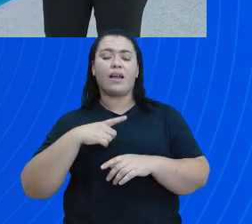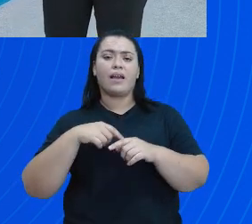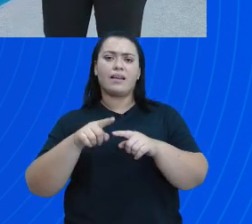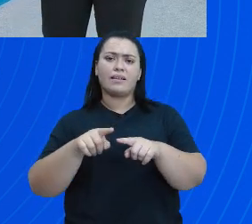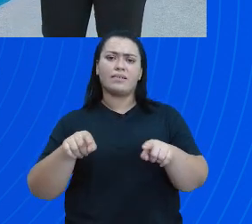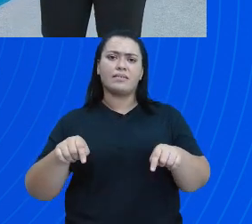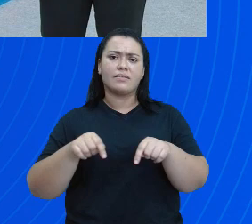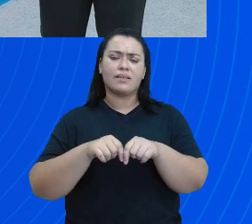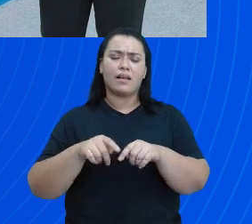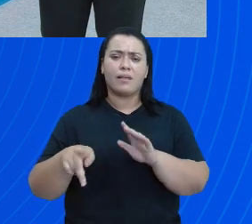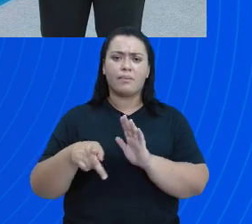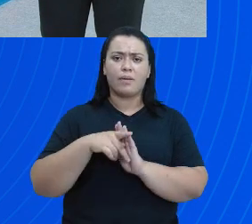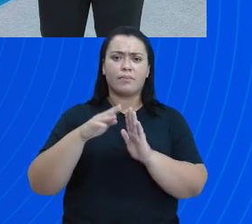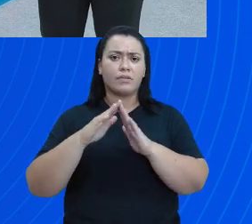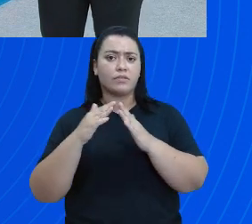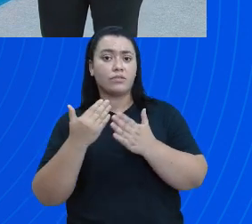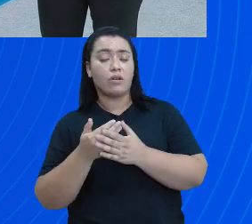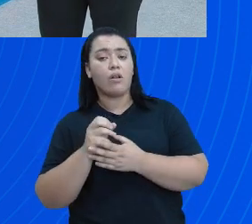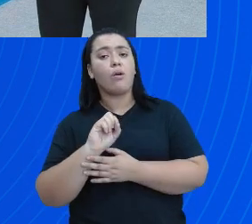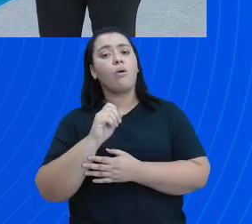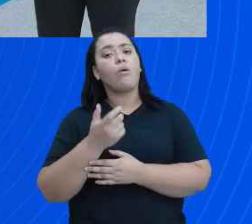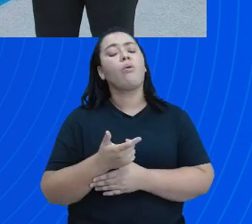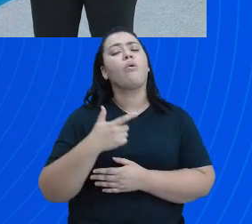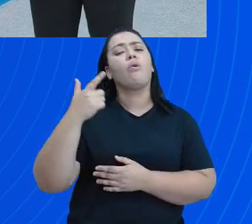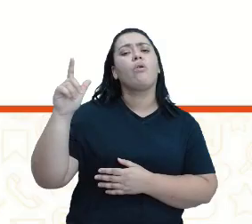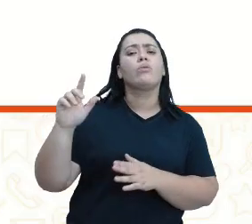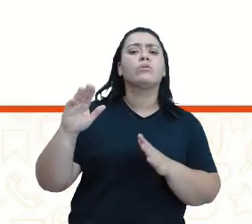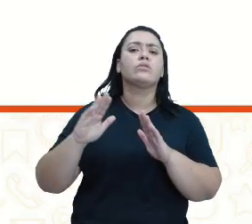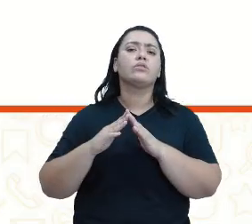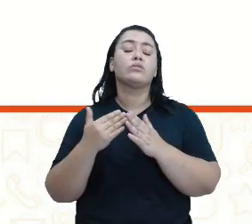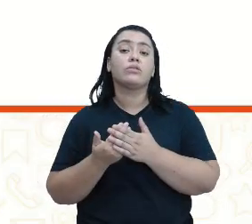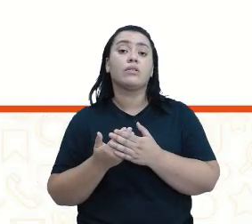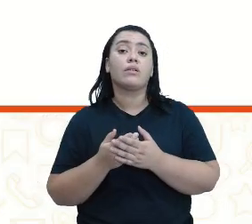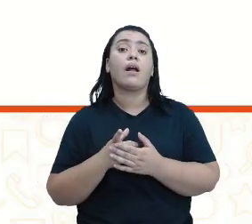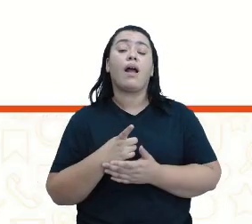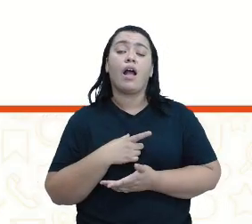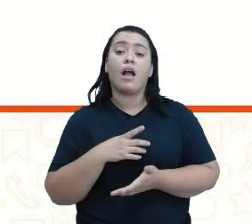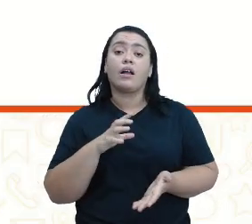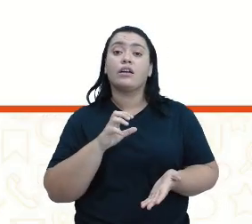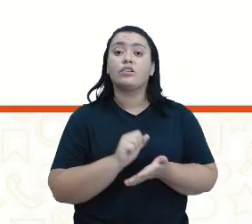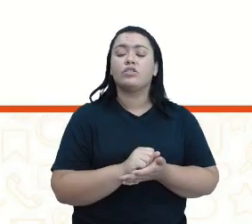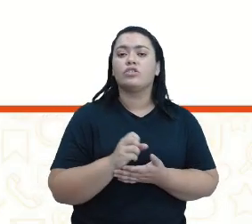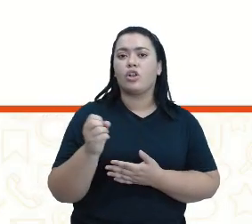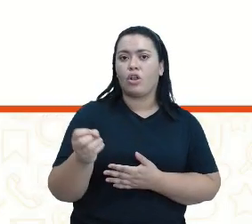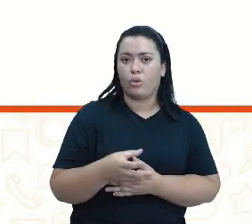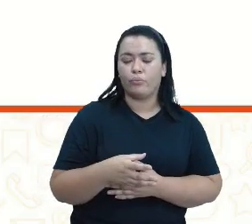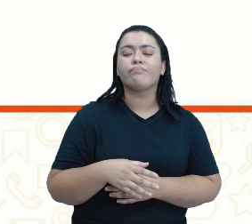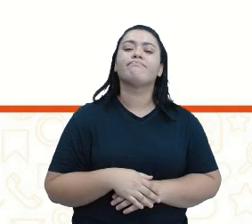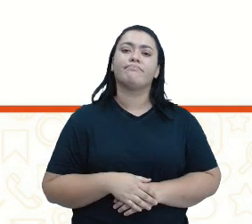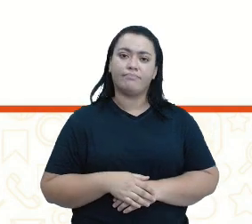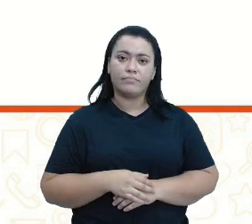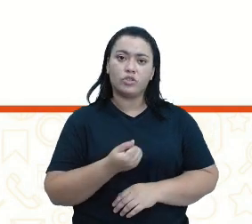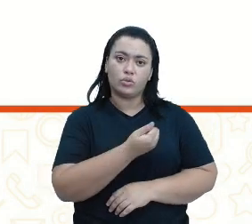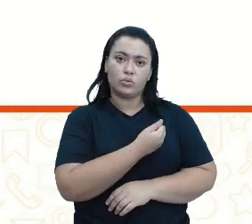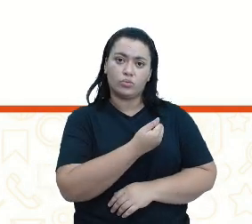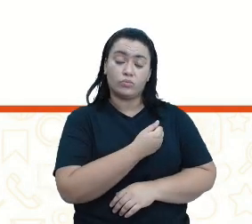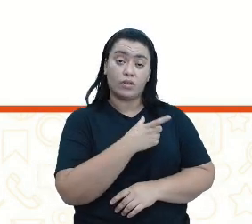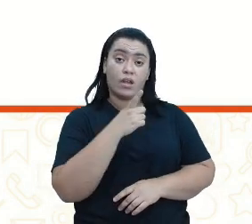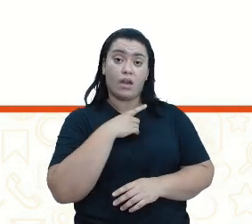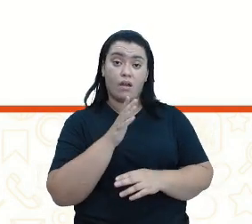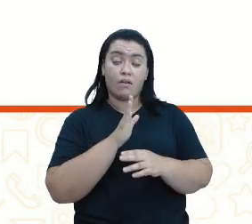escola ou em outra escola, ele recebe um novo número de matrícula ao frequentar a sala de